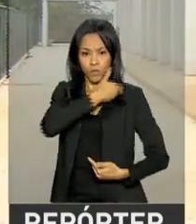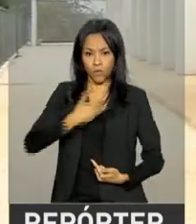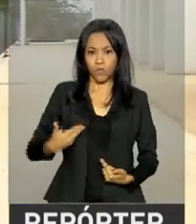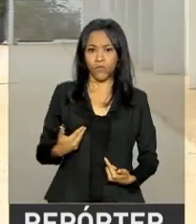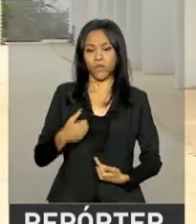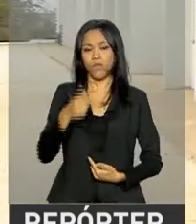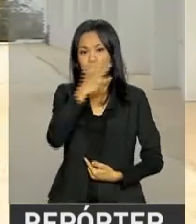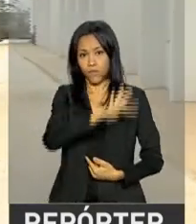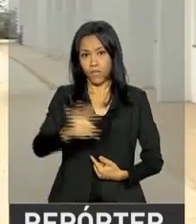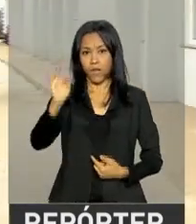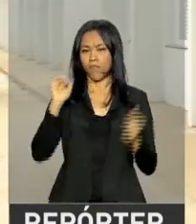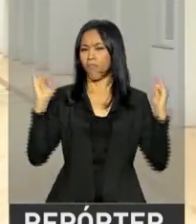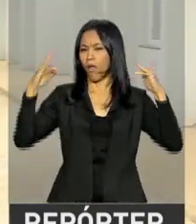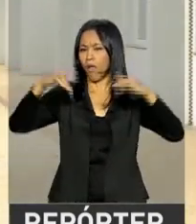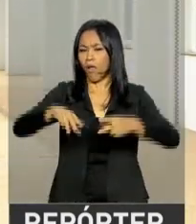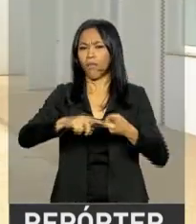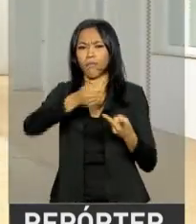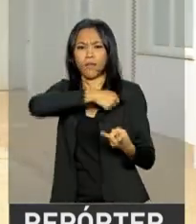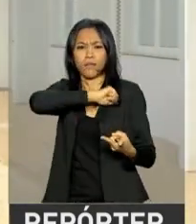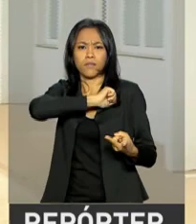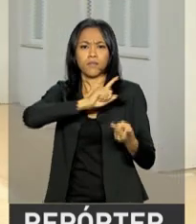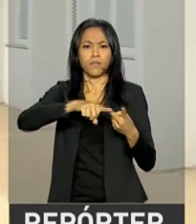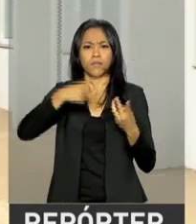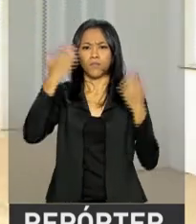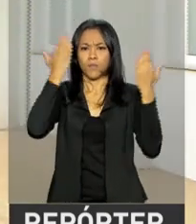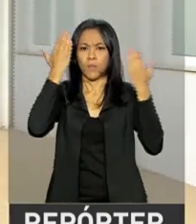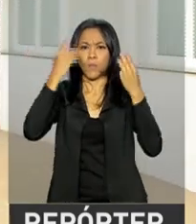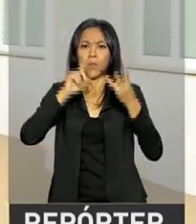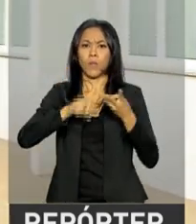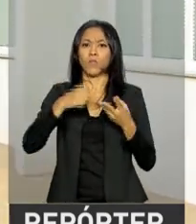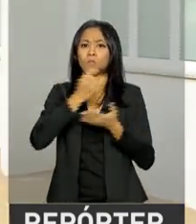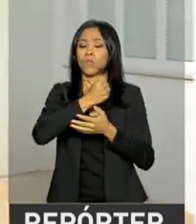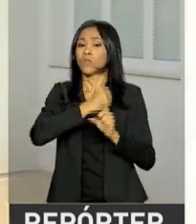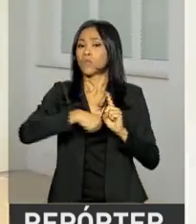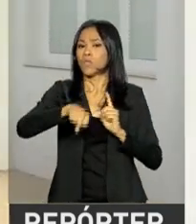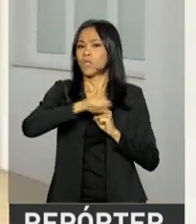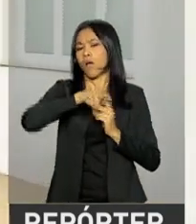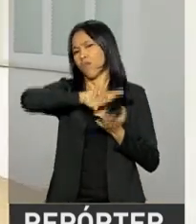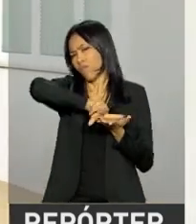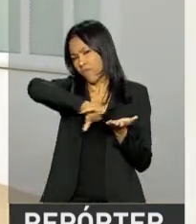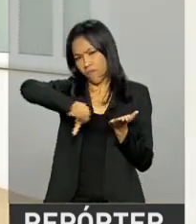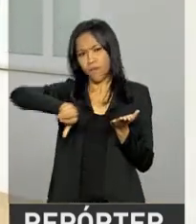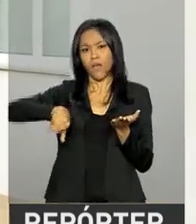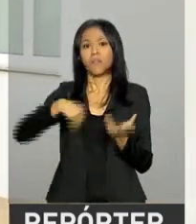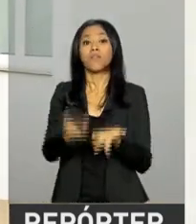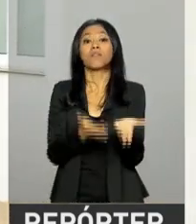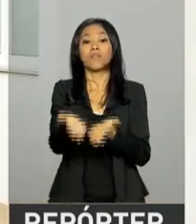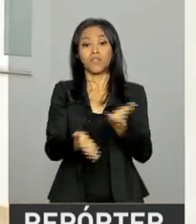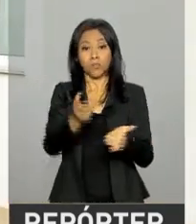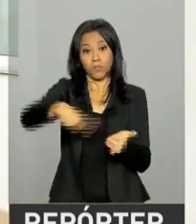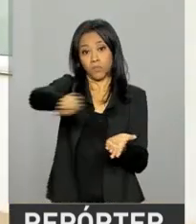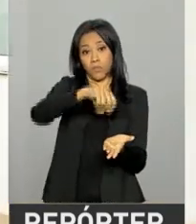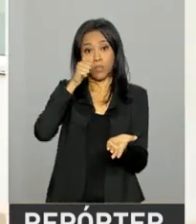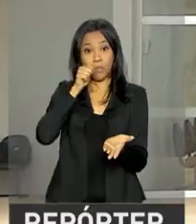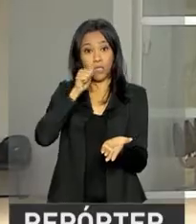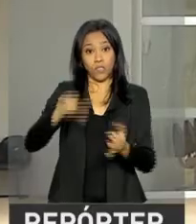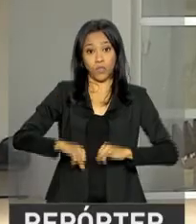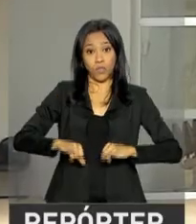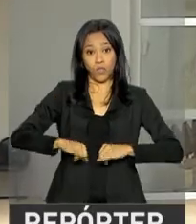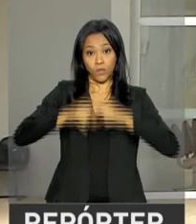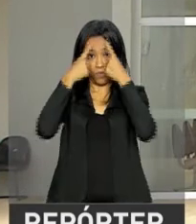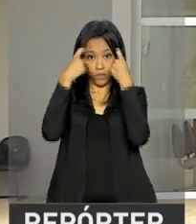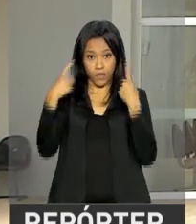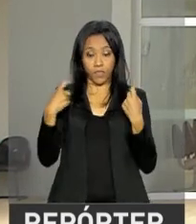lugar delegacia atendimento social psicológico acolhimento entre outros serviços para mulheres vítimas de violência